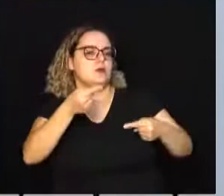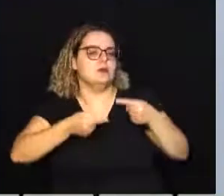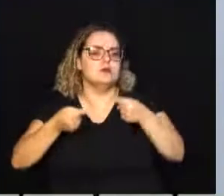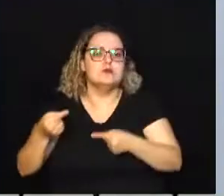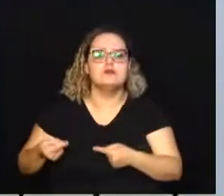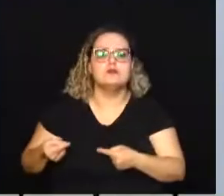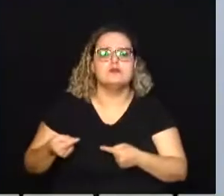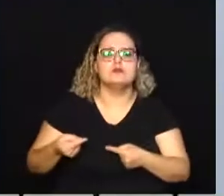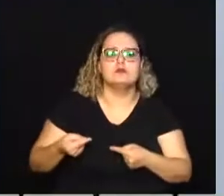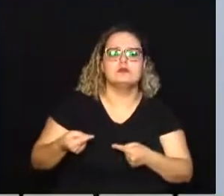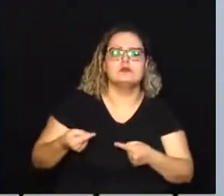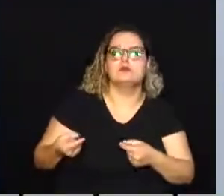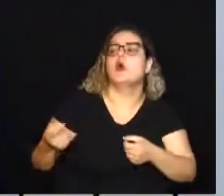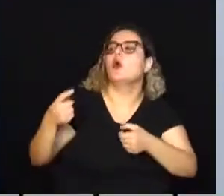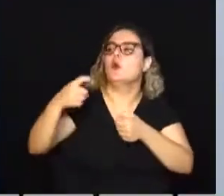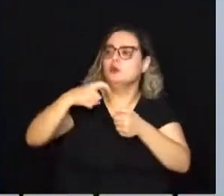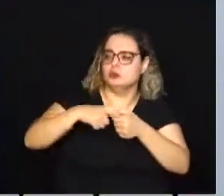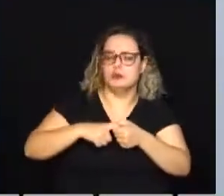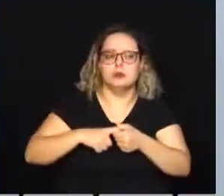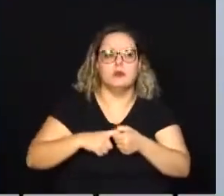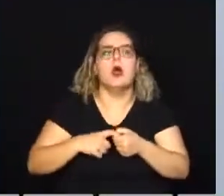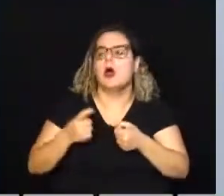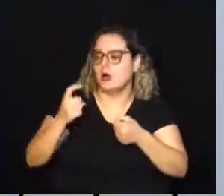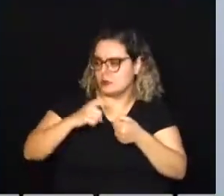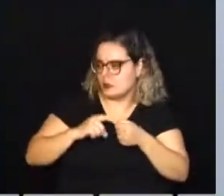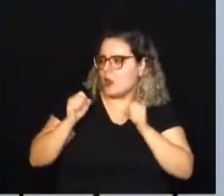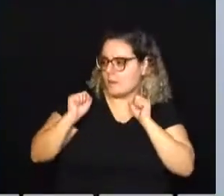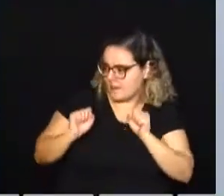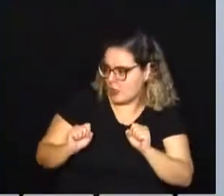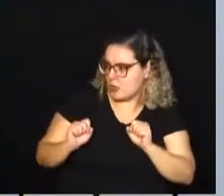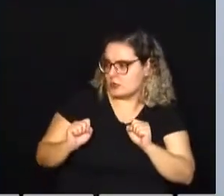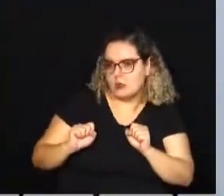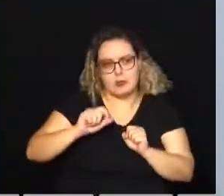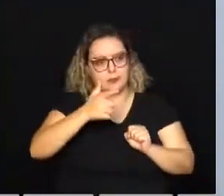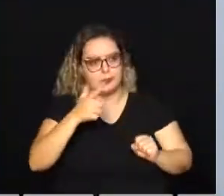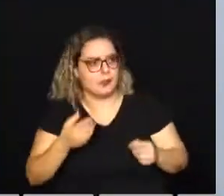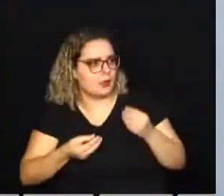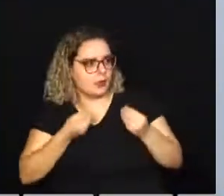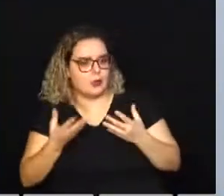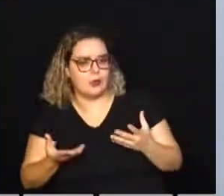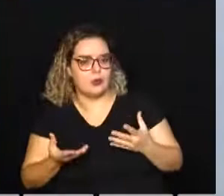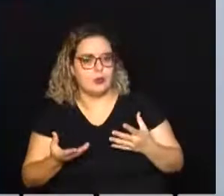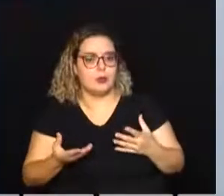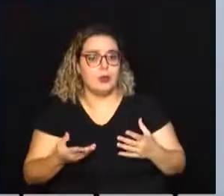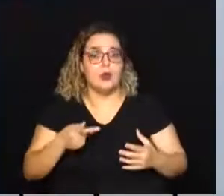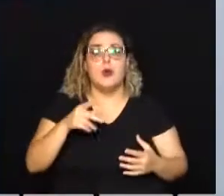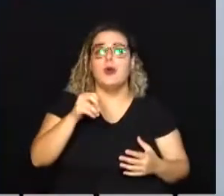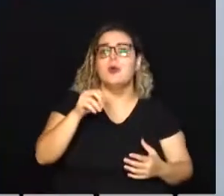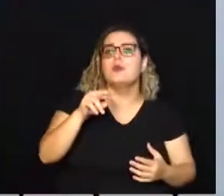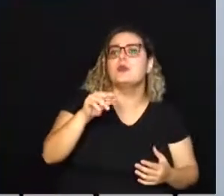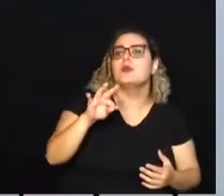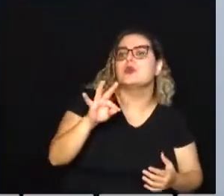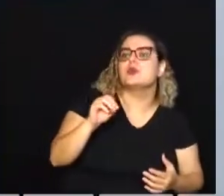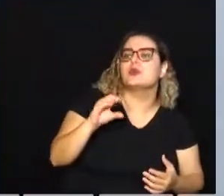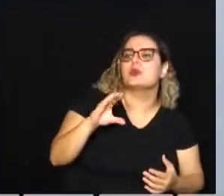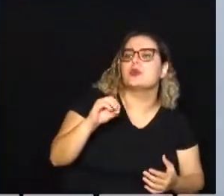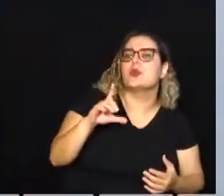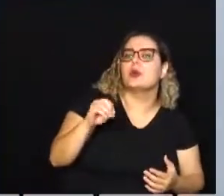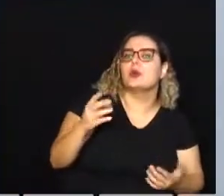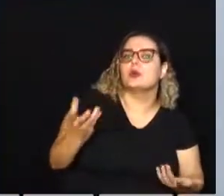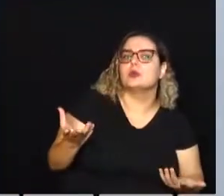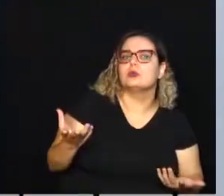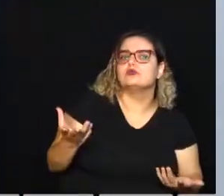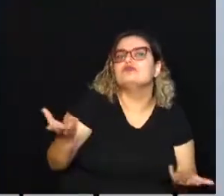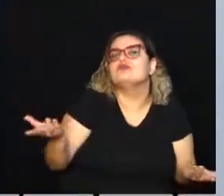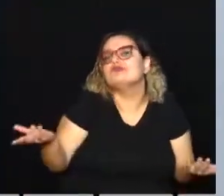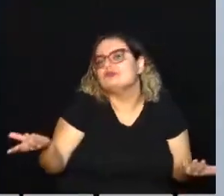quando voltar mesmo. Dá para voltar agora? Não dá? É o caso de voltar só quando... Protocolos. Protocolo. Nós poderíamos